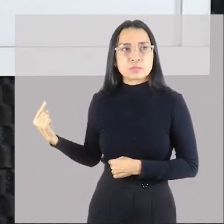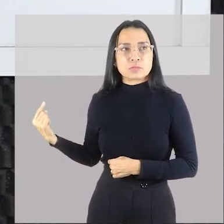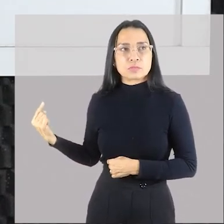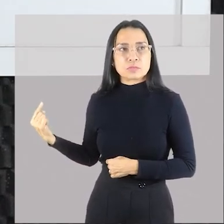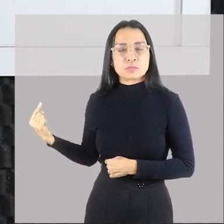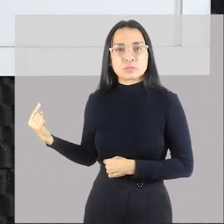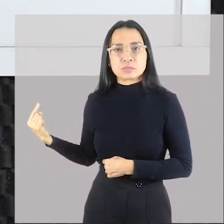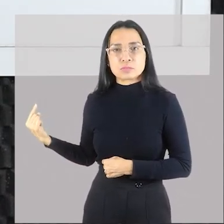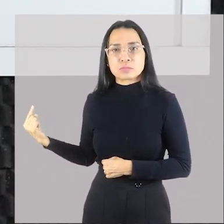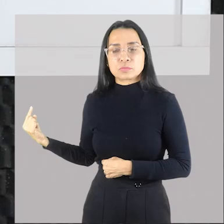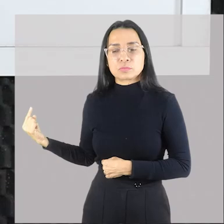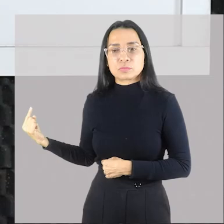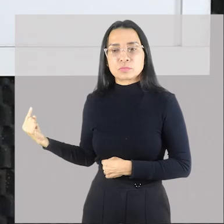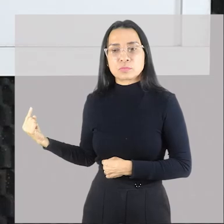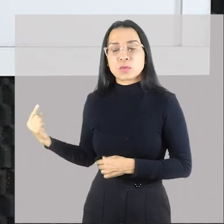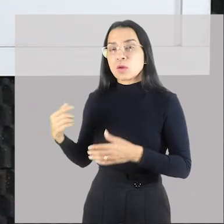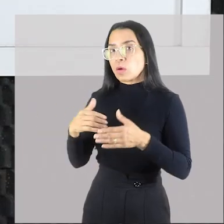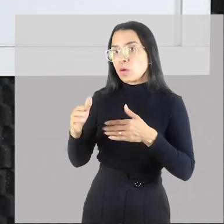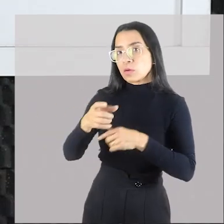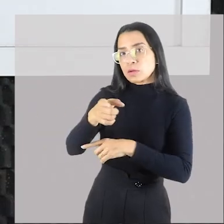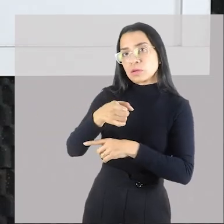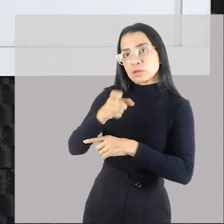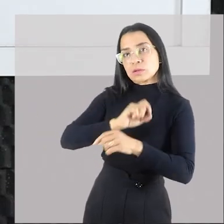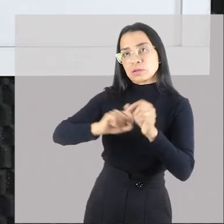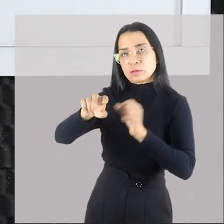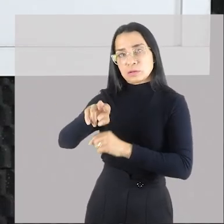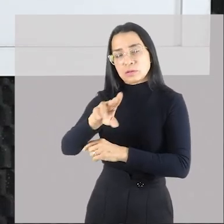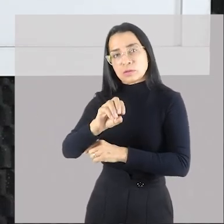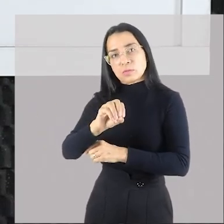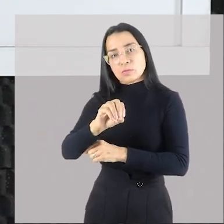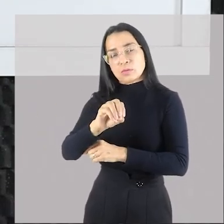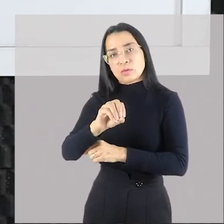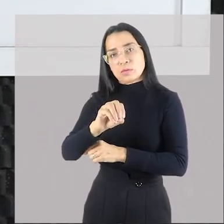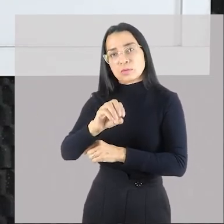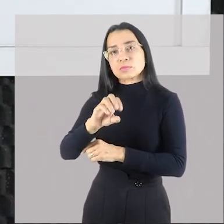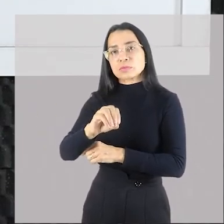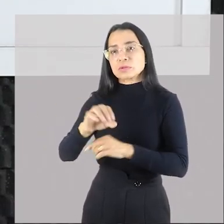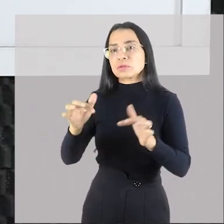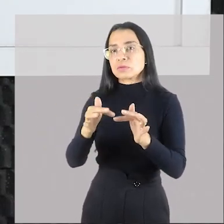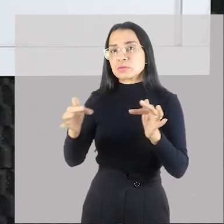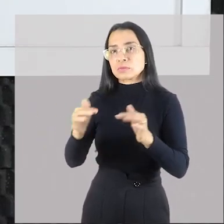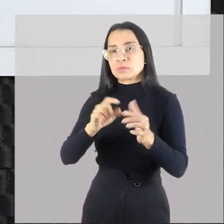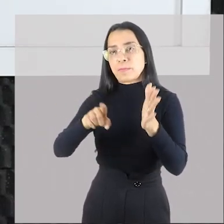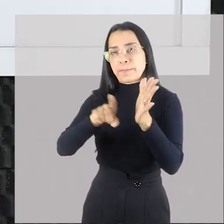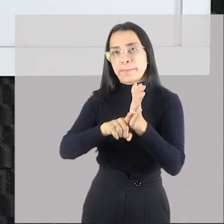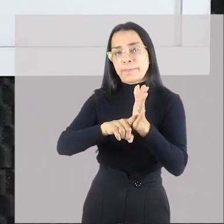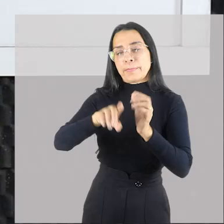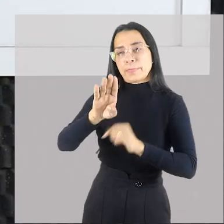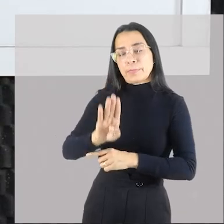seja exatamente igual ao zero da função. Menos b sobre a.